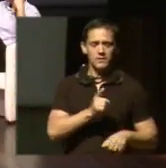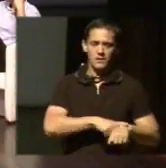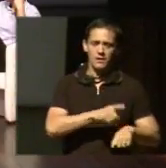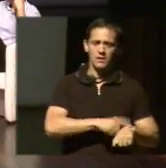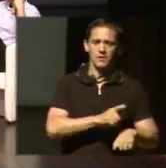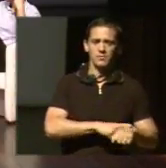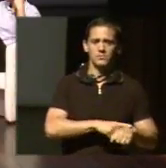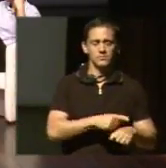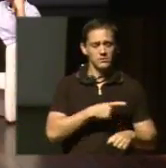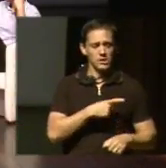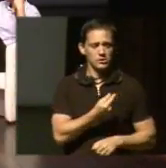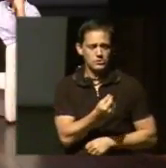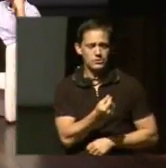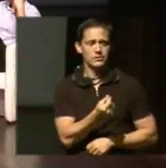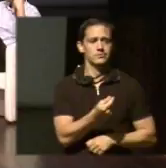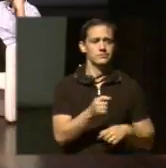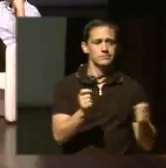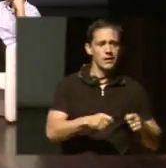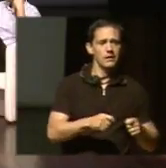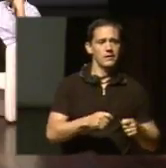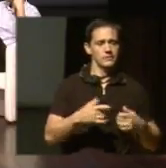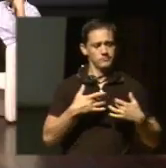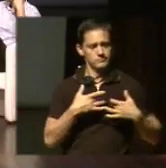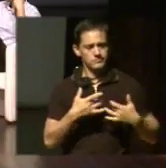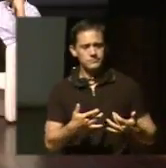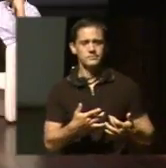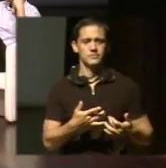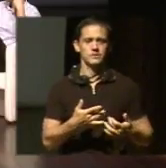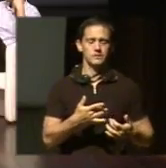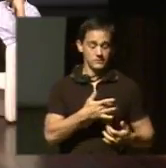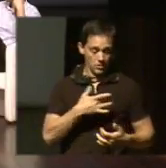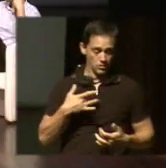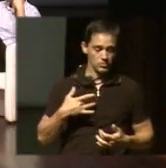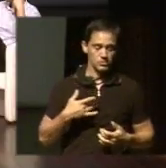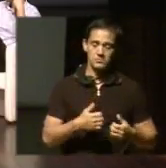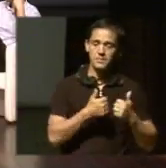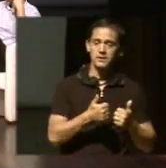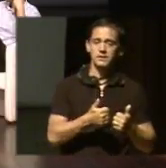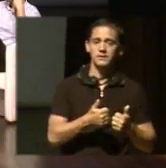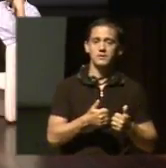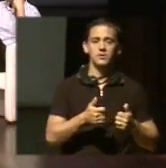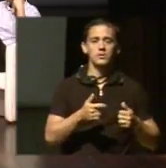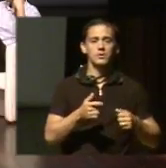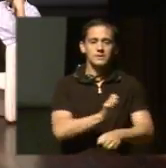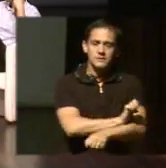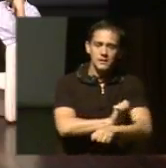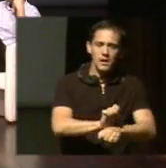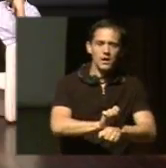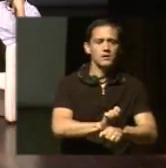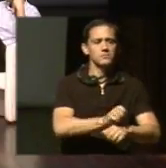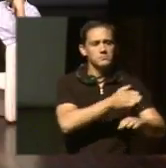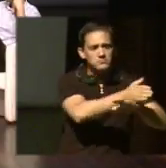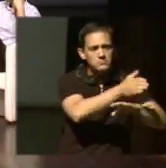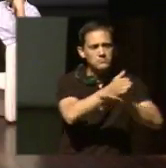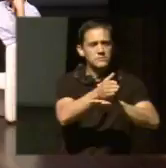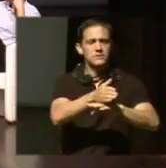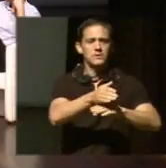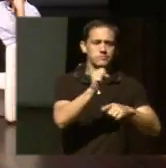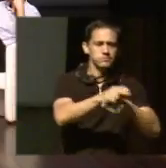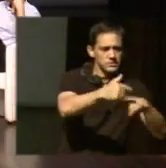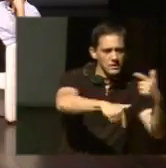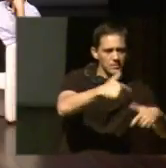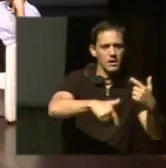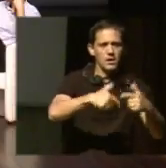um dinheirinho de vez em quando. Procura fazer estágio, deve procurar fazer estágio, deve procurar trabalhar e deve